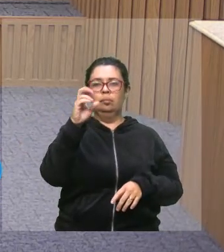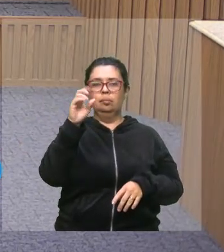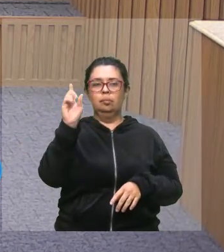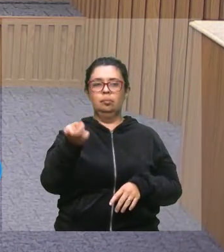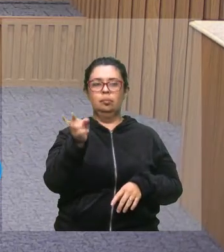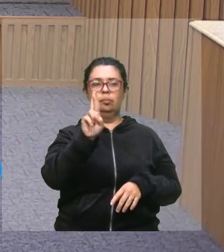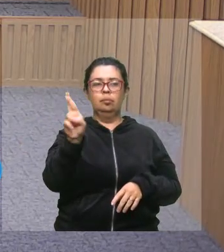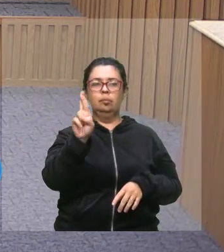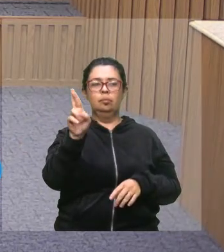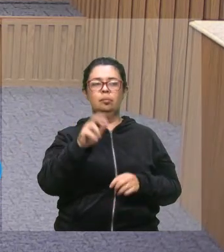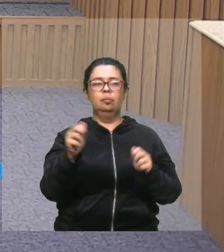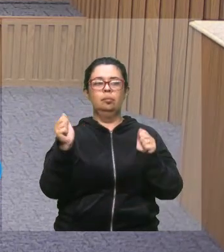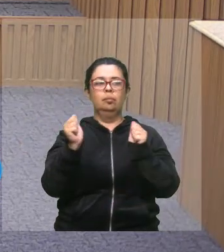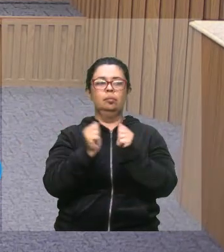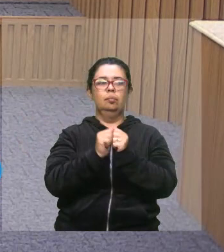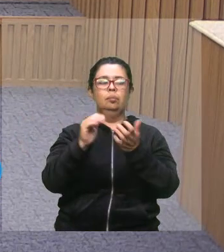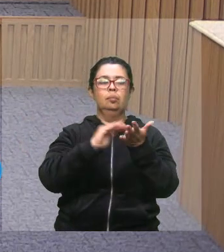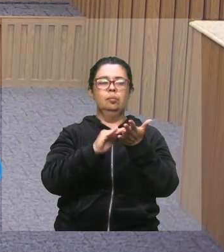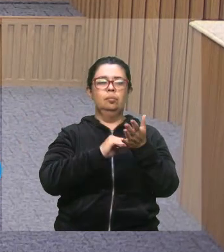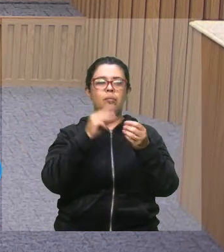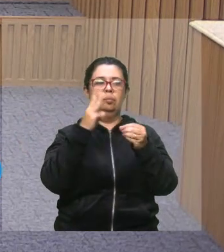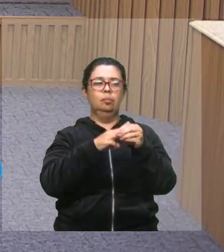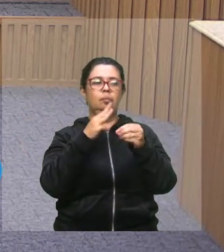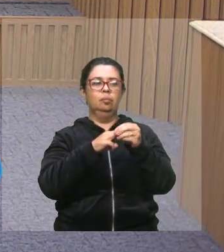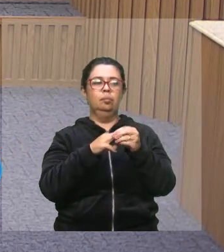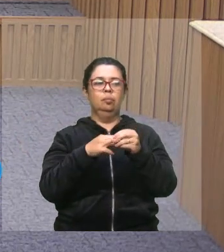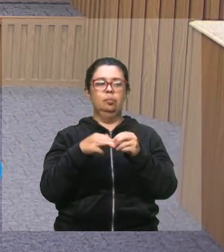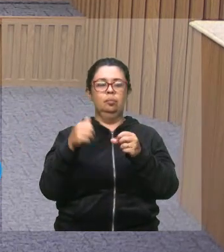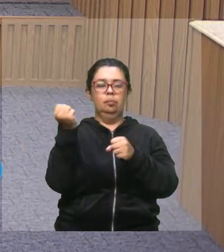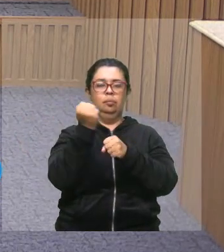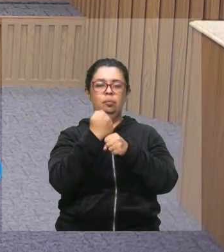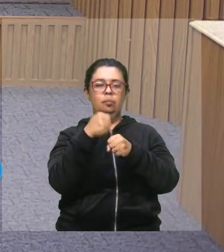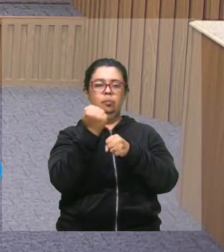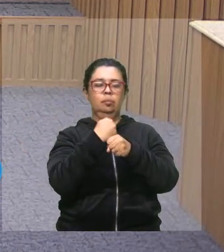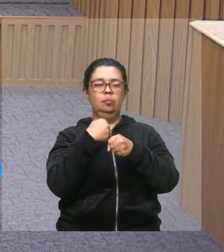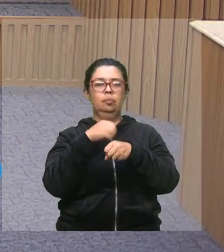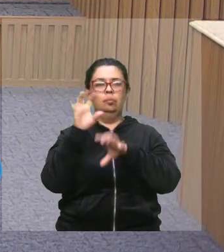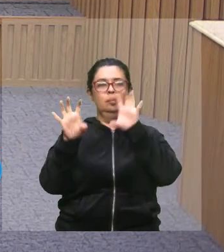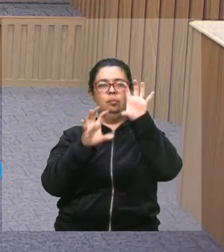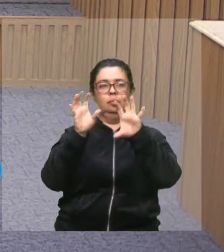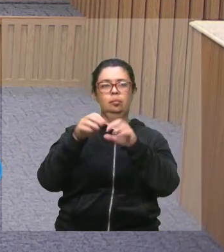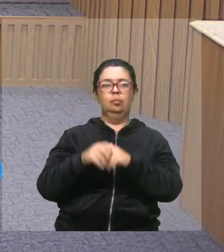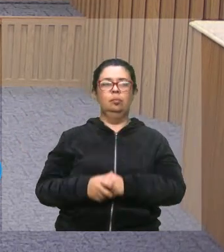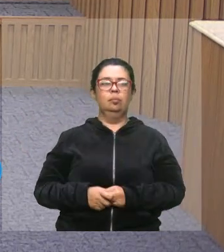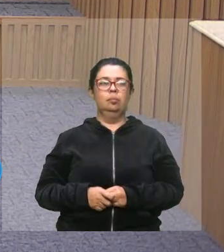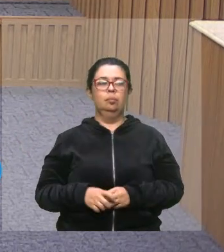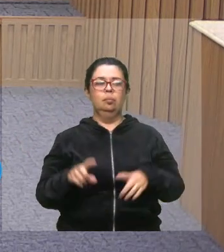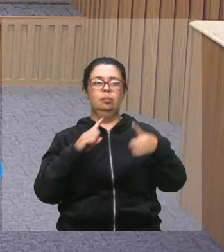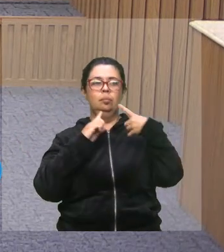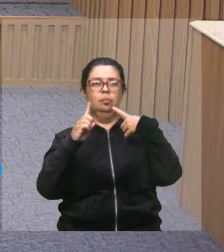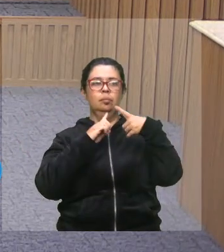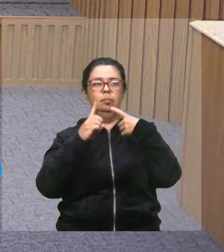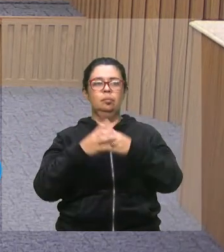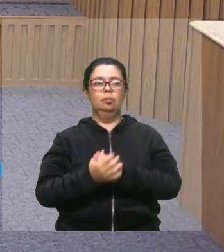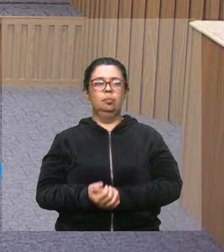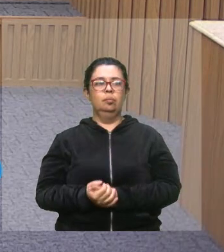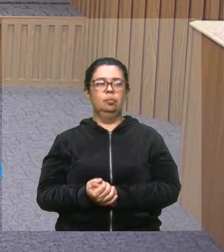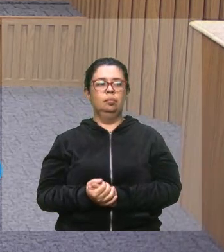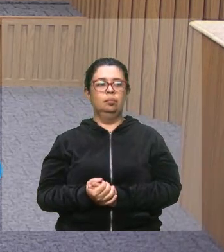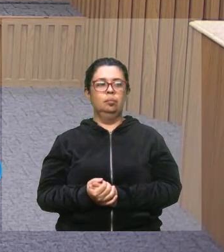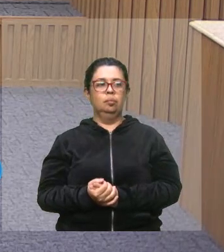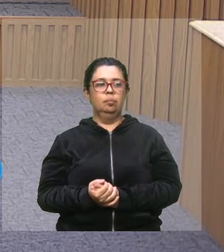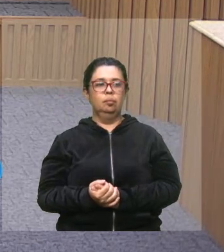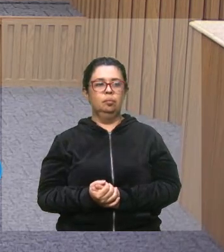reais, junto à unidade orçamentária da Secretaria Municipal de Planejamento, Obras e Serviço. Em discussão? Pela ordem,